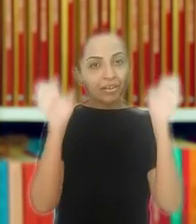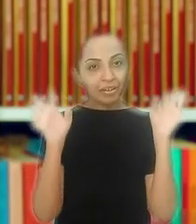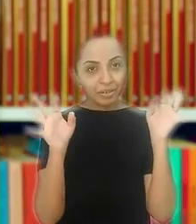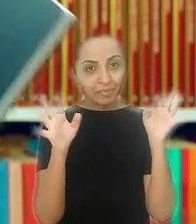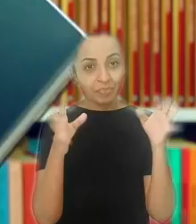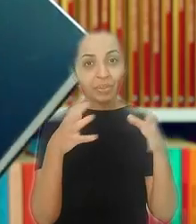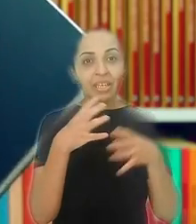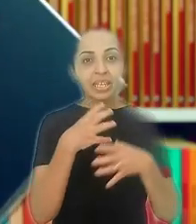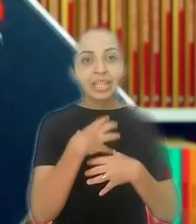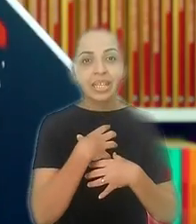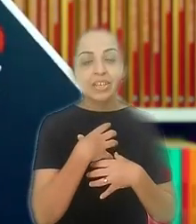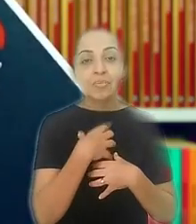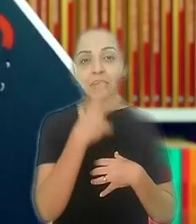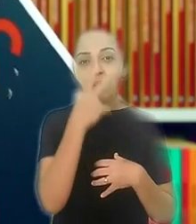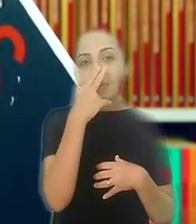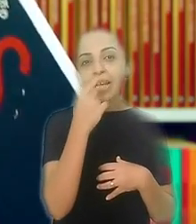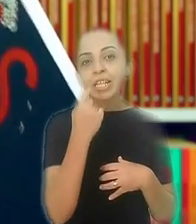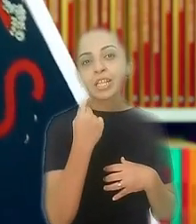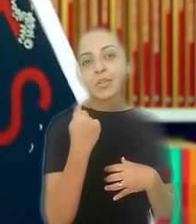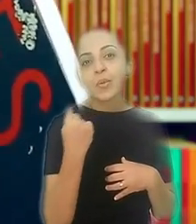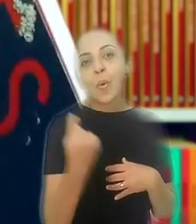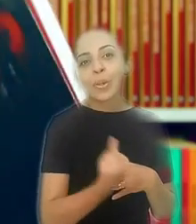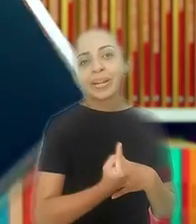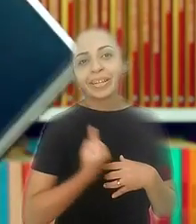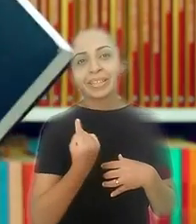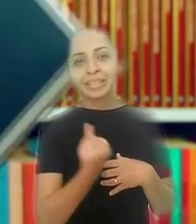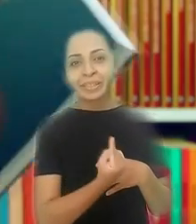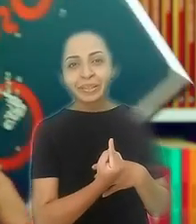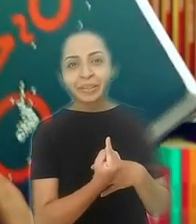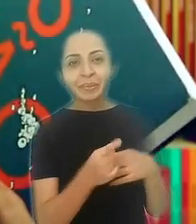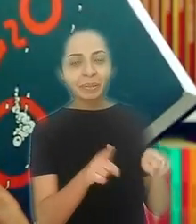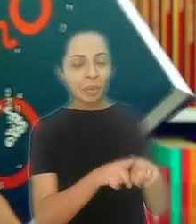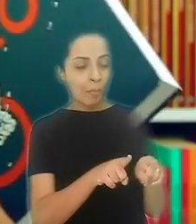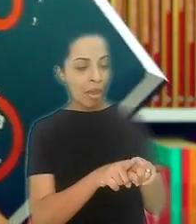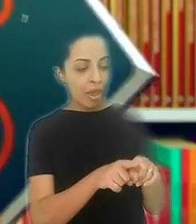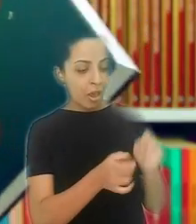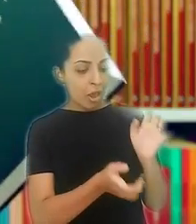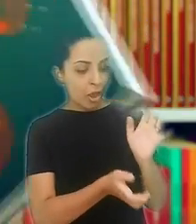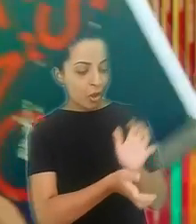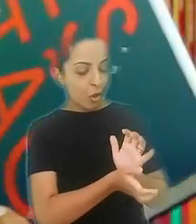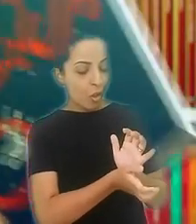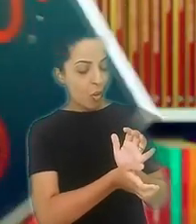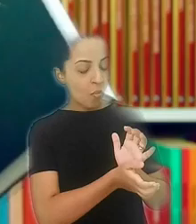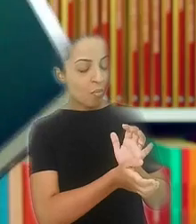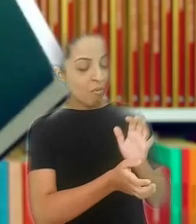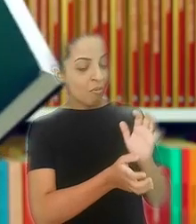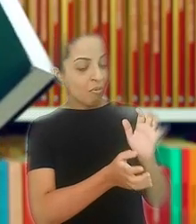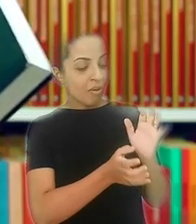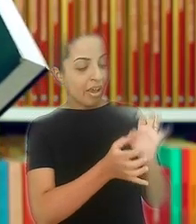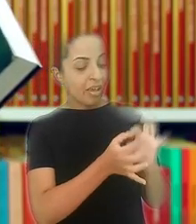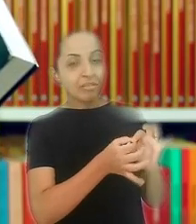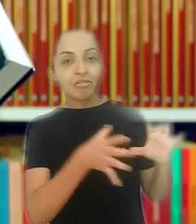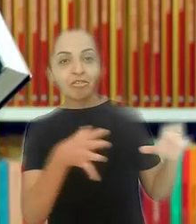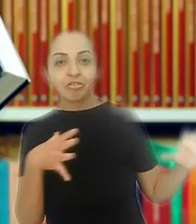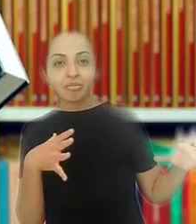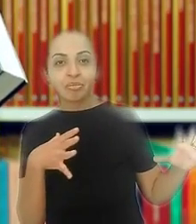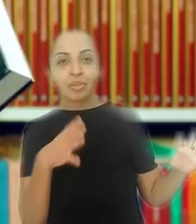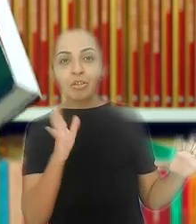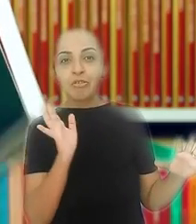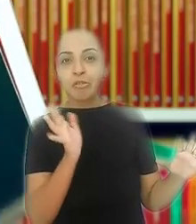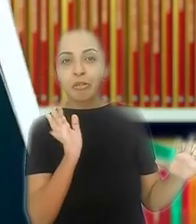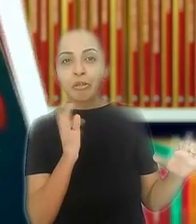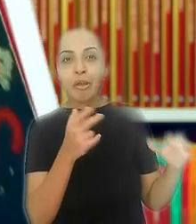história é esse sentimento sabe de solidão e de desapego de desunião de despedida de